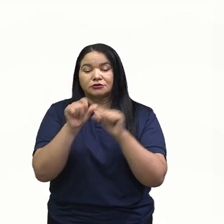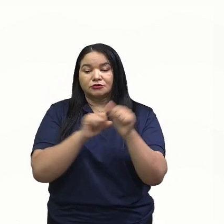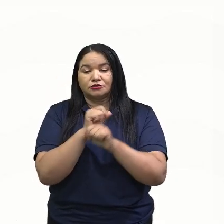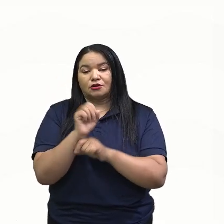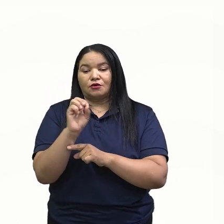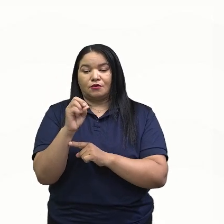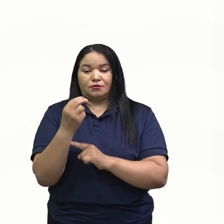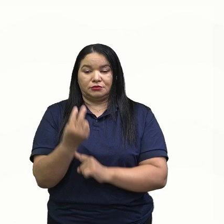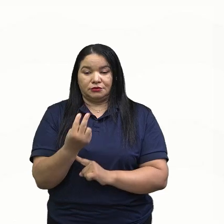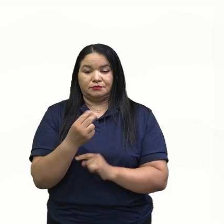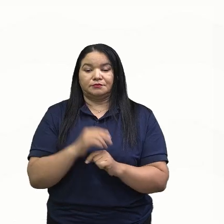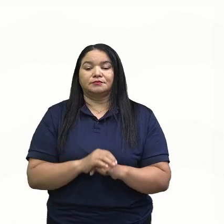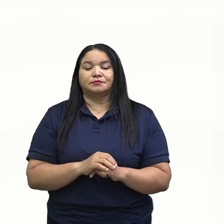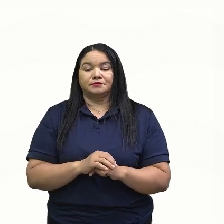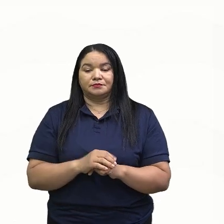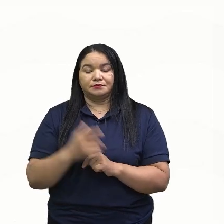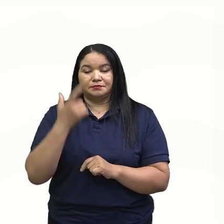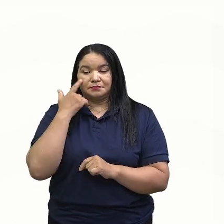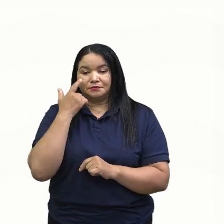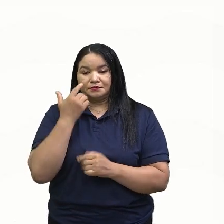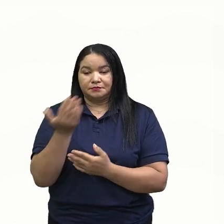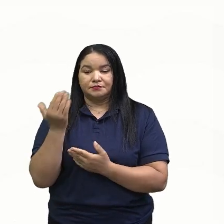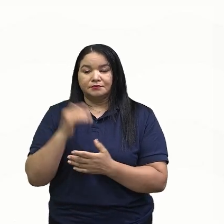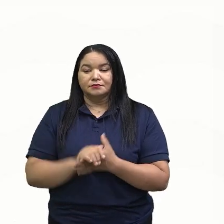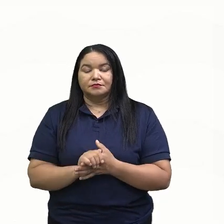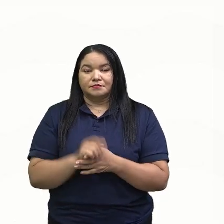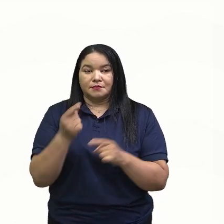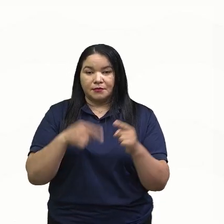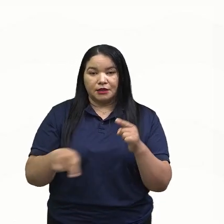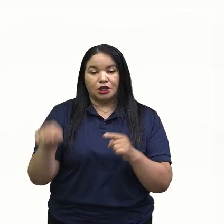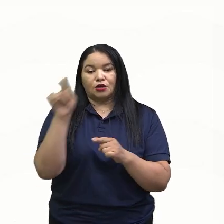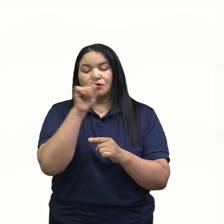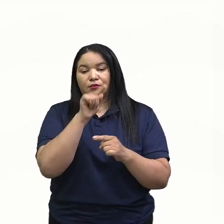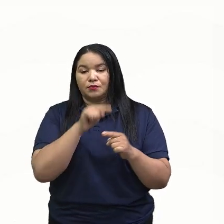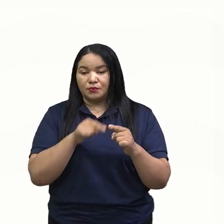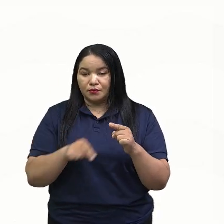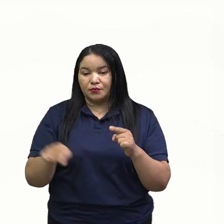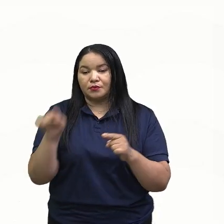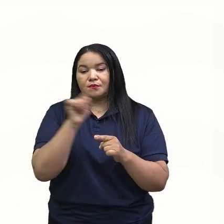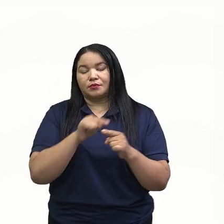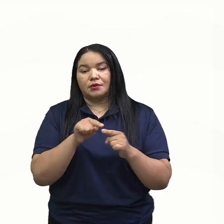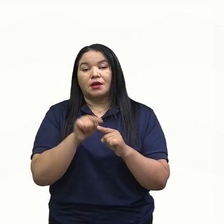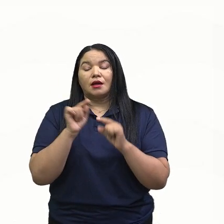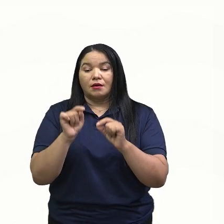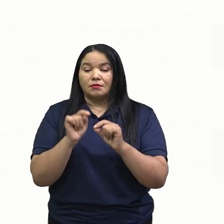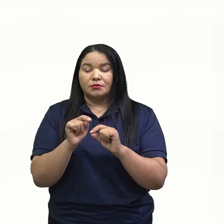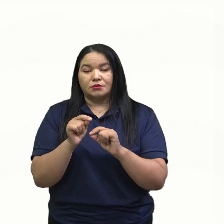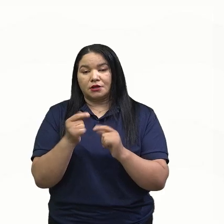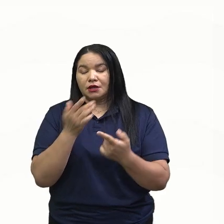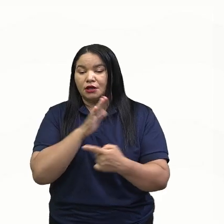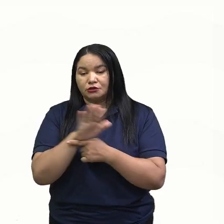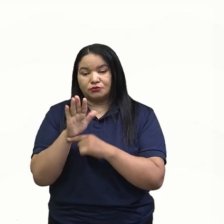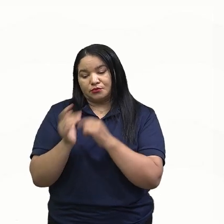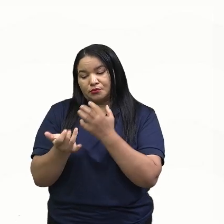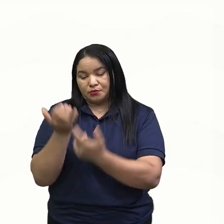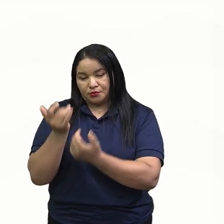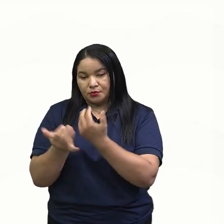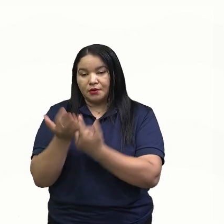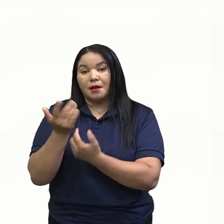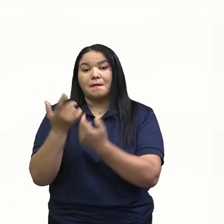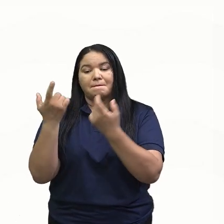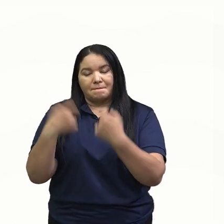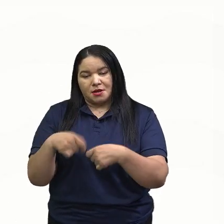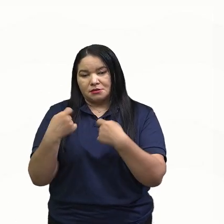novamente, e esse oxigênio aqui, o ciclo dele, ó, vai servir para queima, né? Porque a gente sabe que para queima é necessário